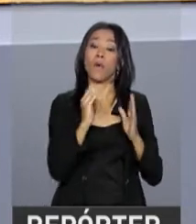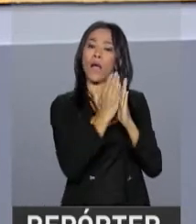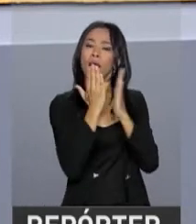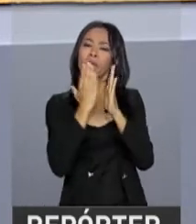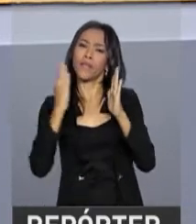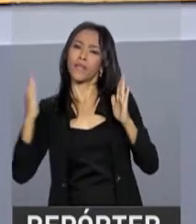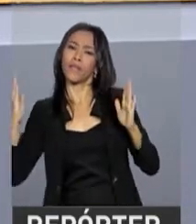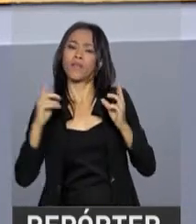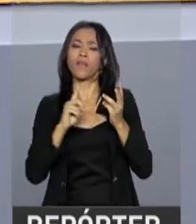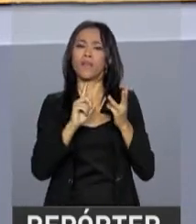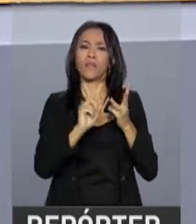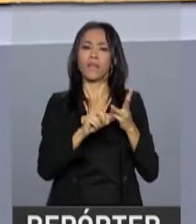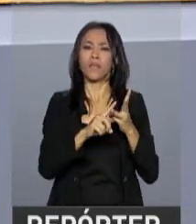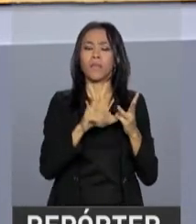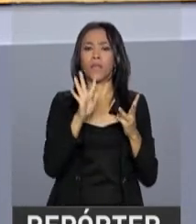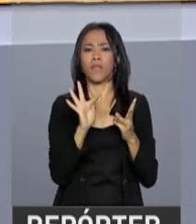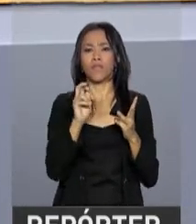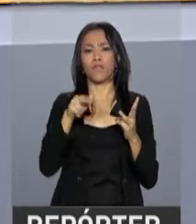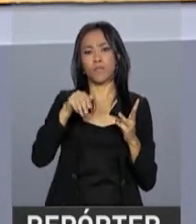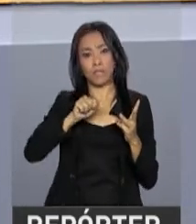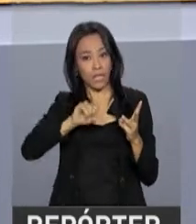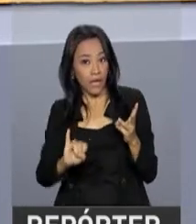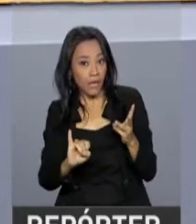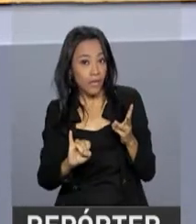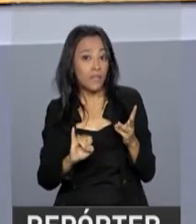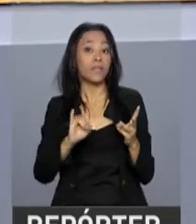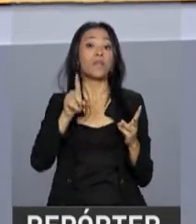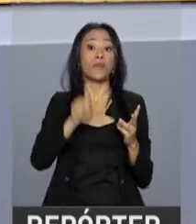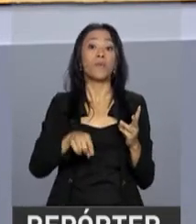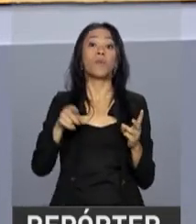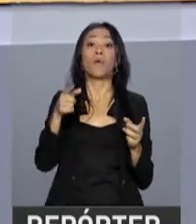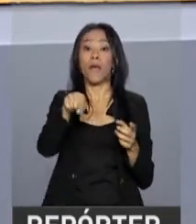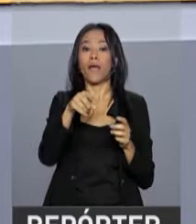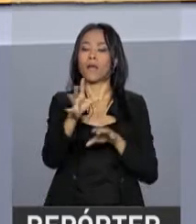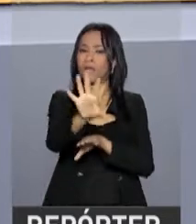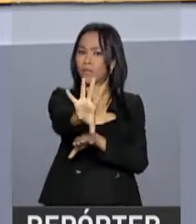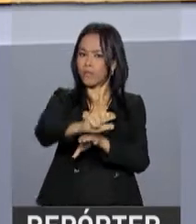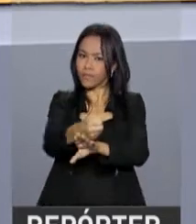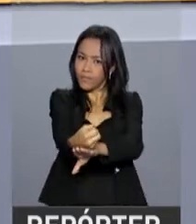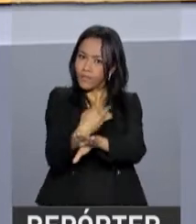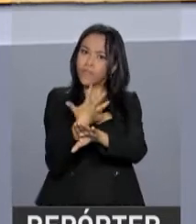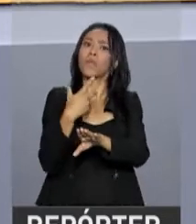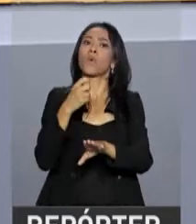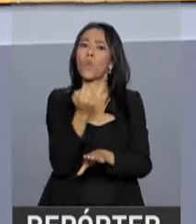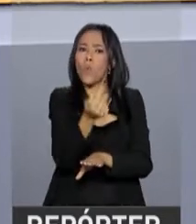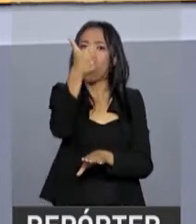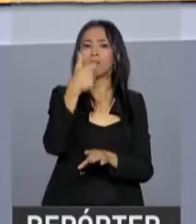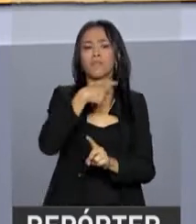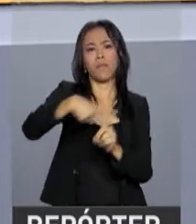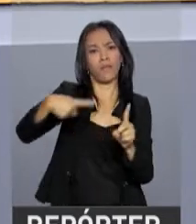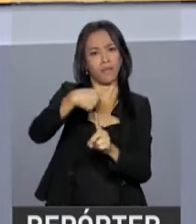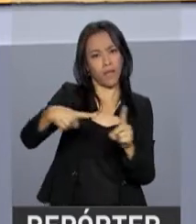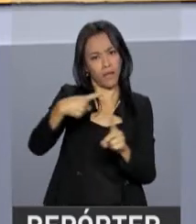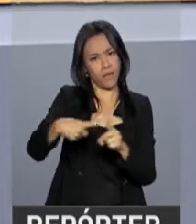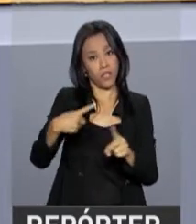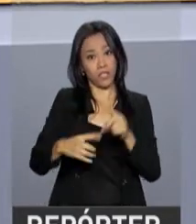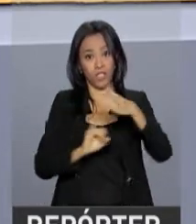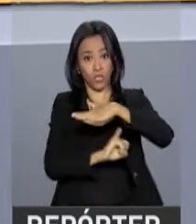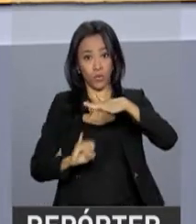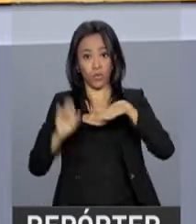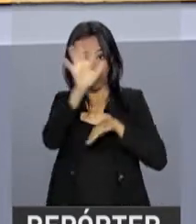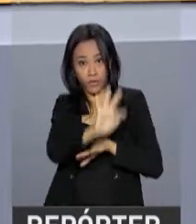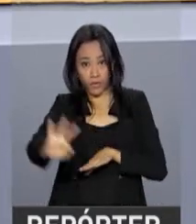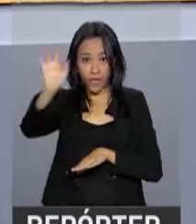do sistema de ouvidoria do Poder Executivo Federal. O EOUVE já atende quase metade de todas as ouvidorias federais. Uma